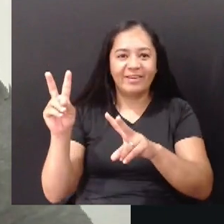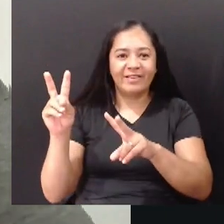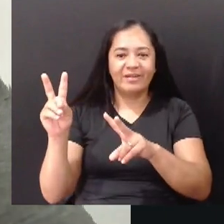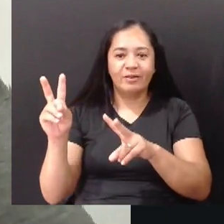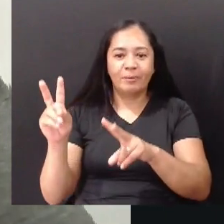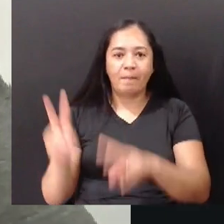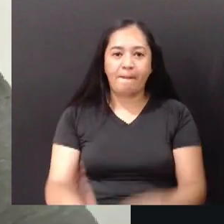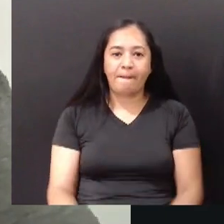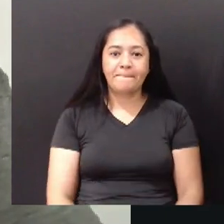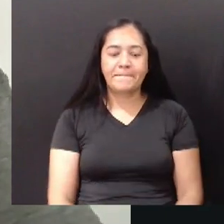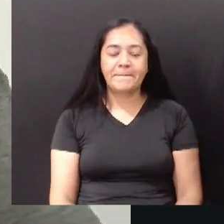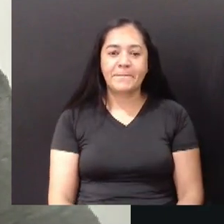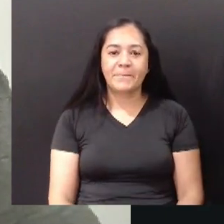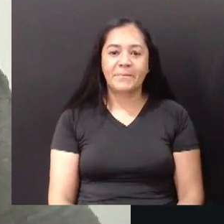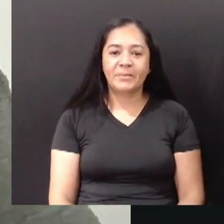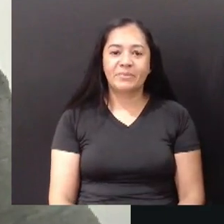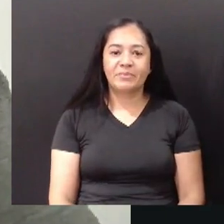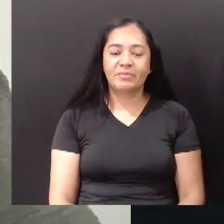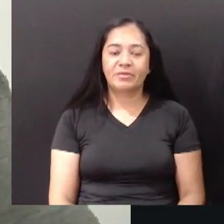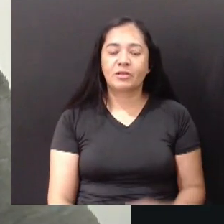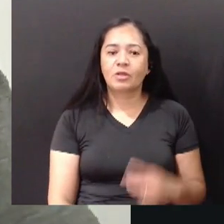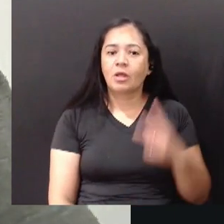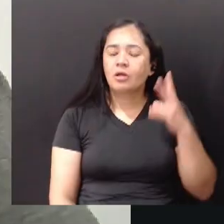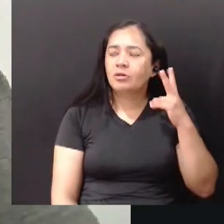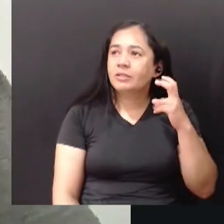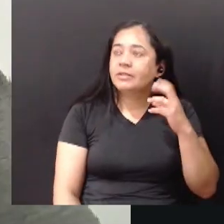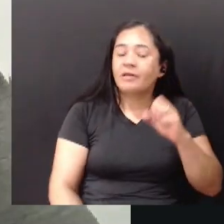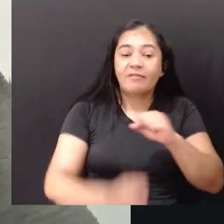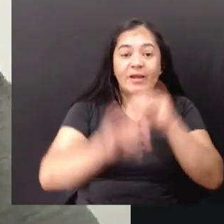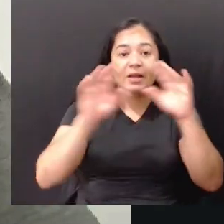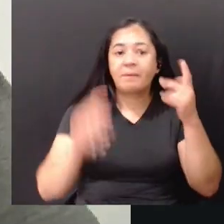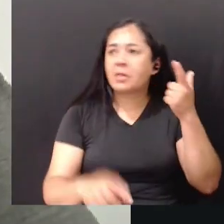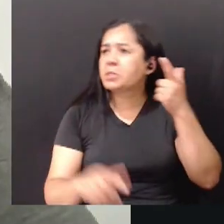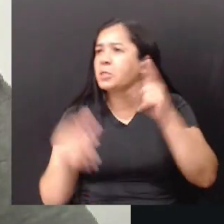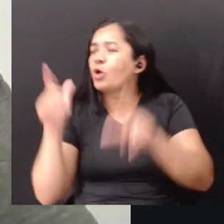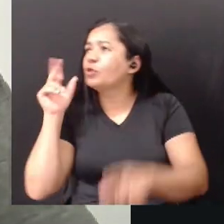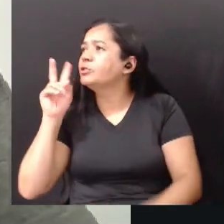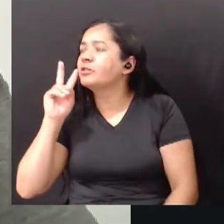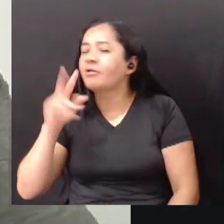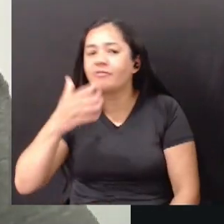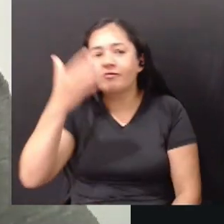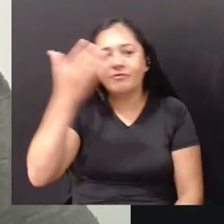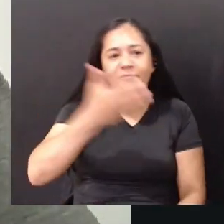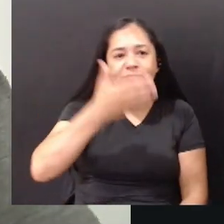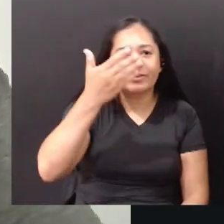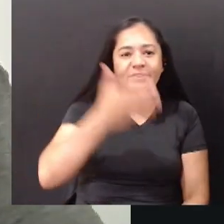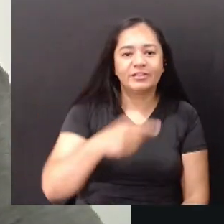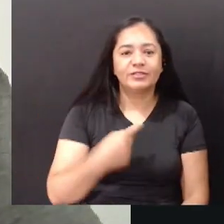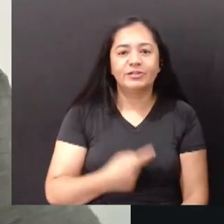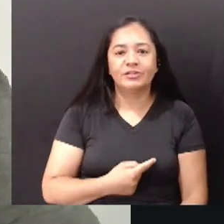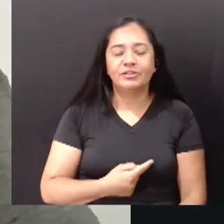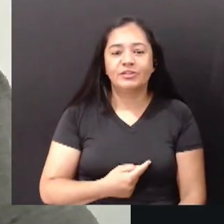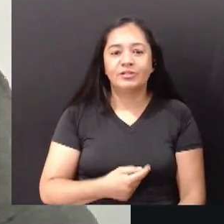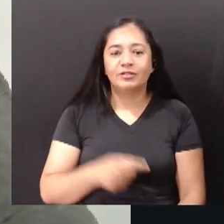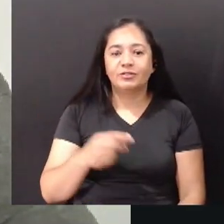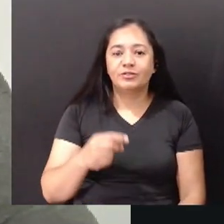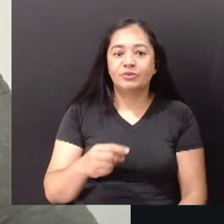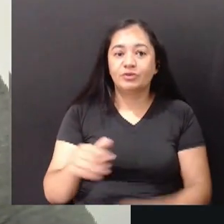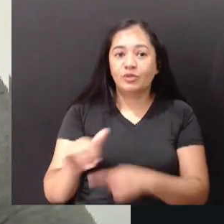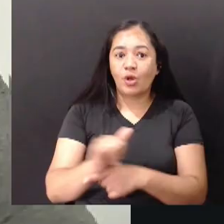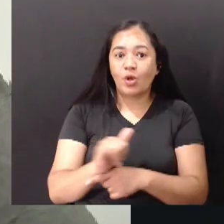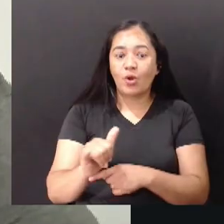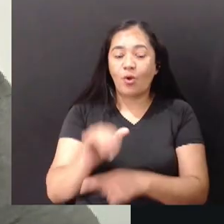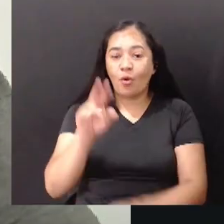animal, né? A princípio a gente escutava nitidamente, mas não conseguia avistar ele. Então a gente fez uso de